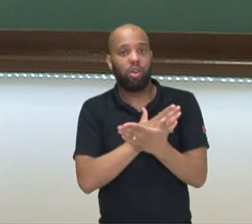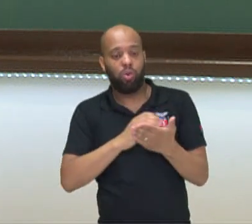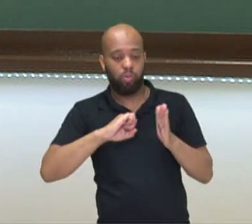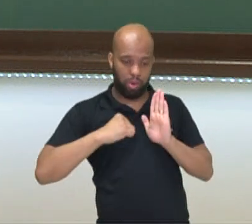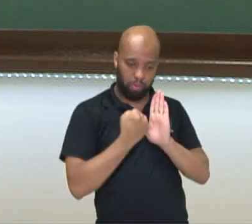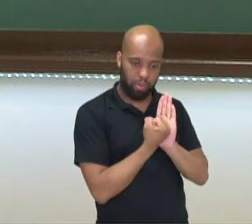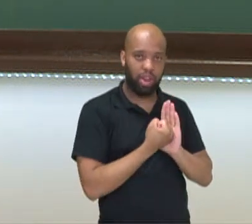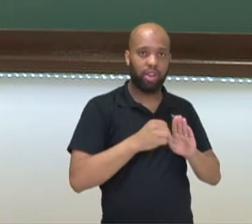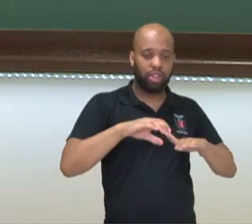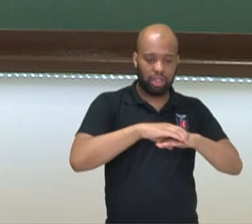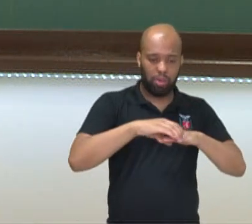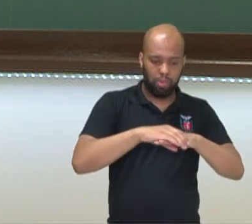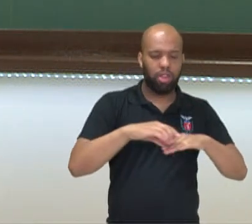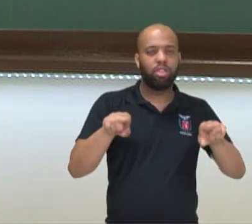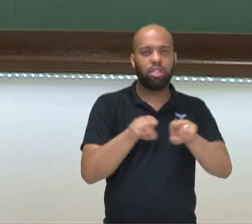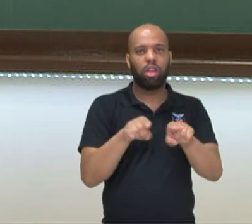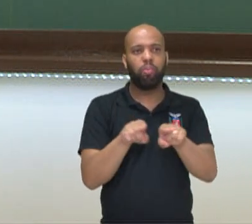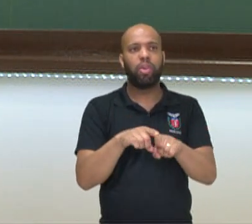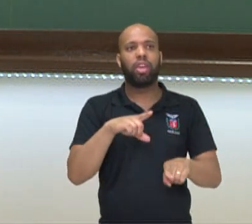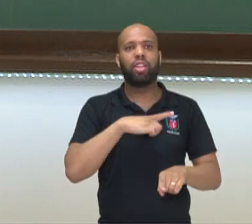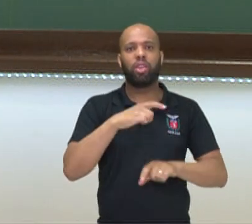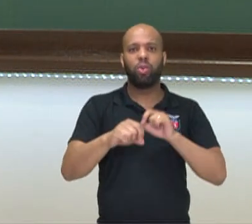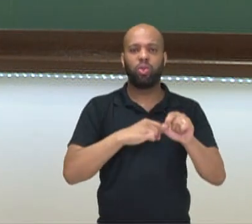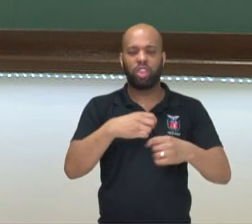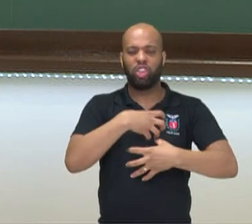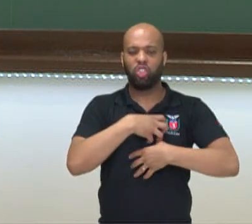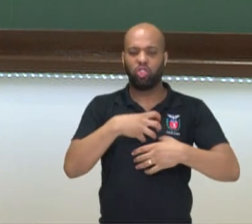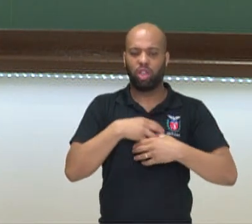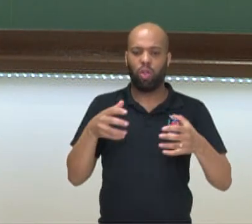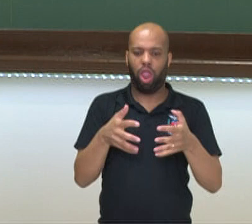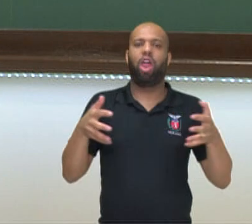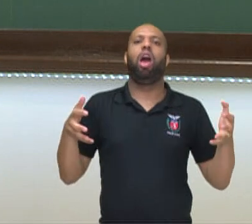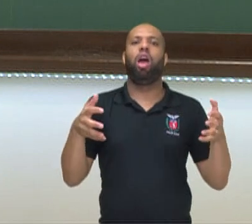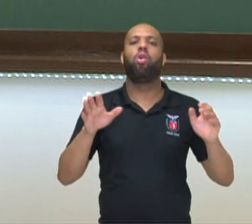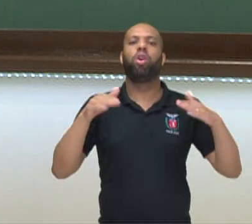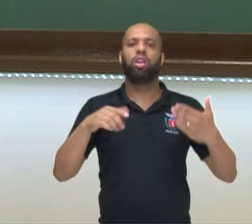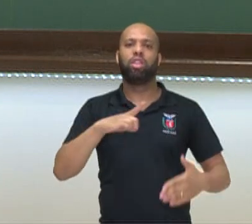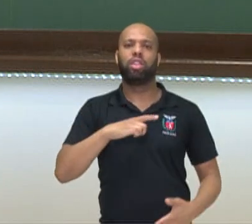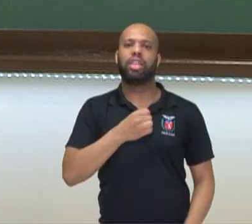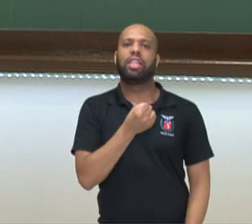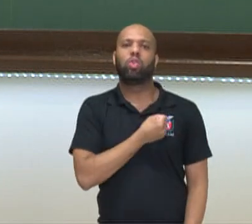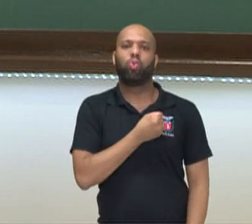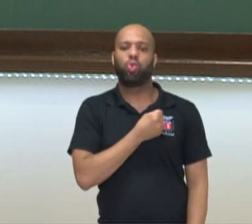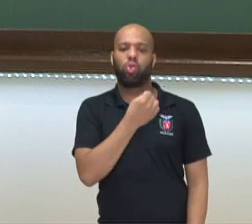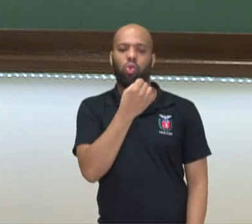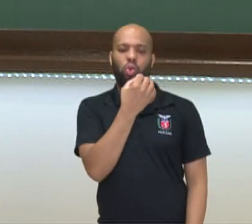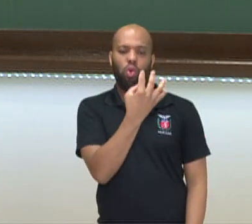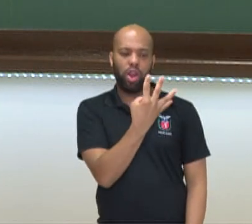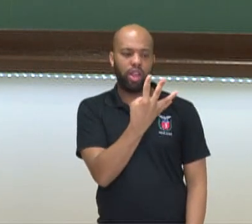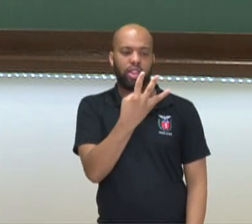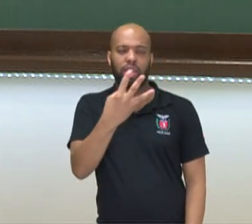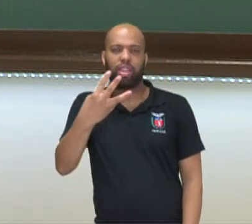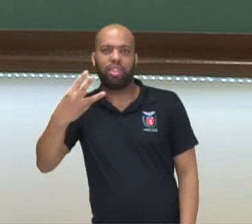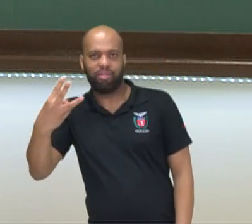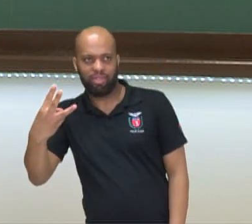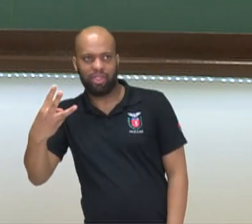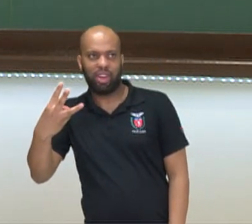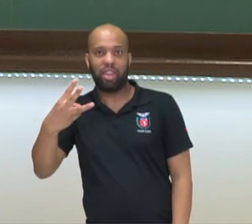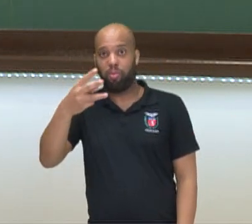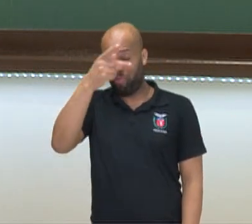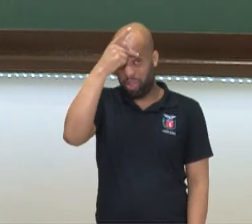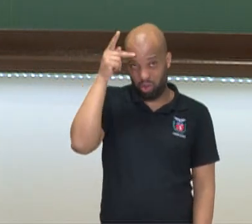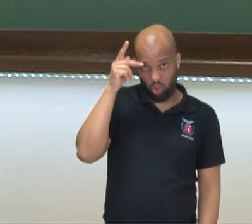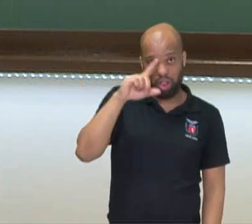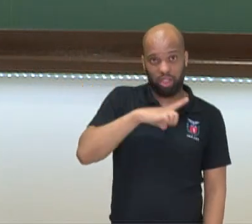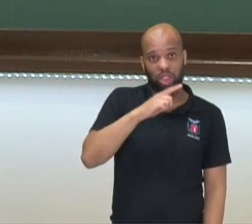tem números, tem formas largas que a gente chama, né? Então às vezes o número 43 para uma pessoa que calça 43, ele fica largo.